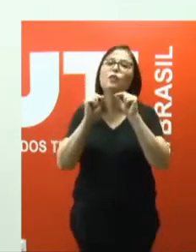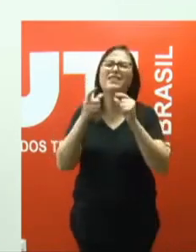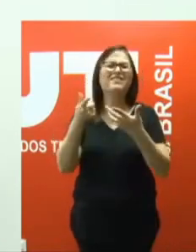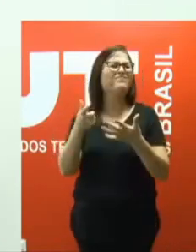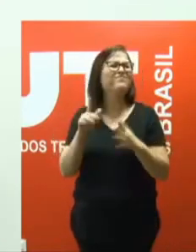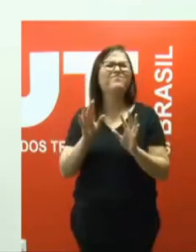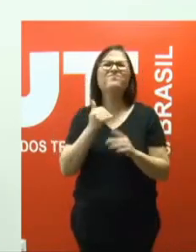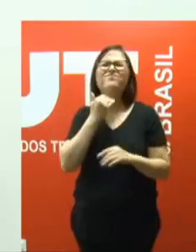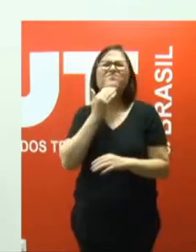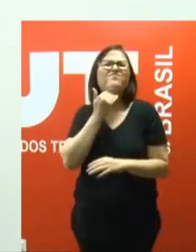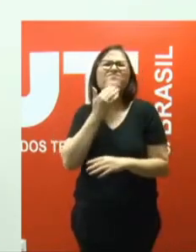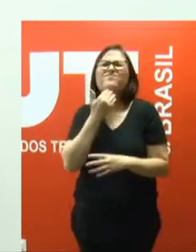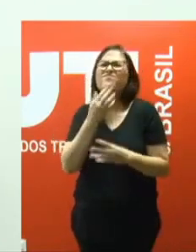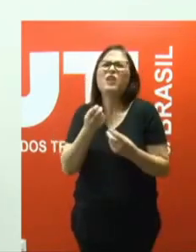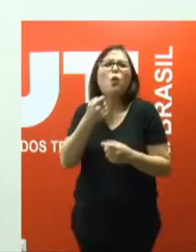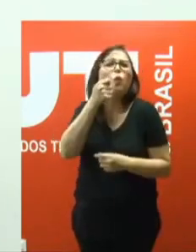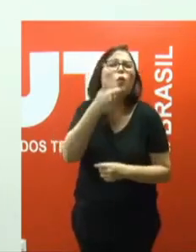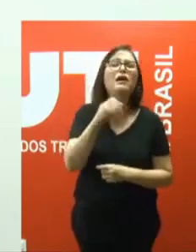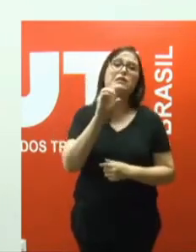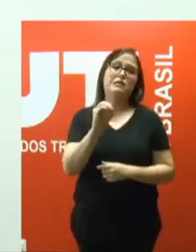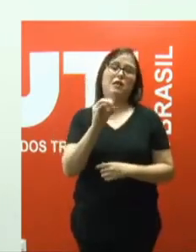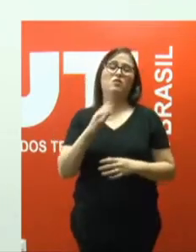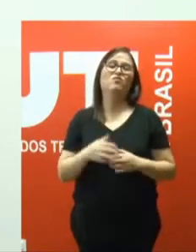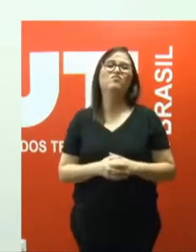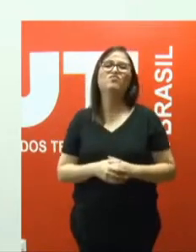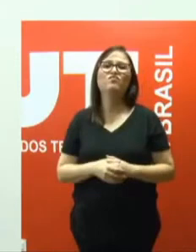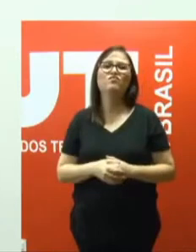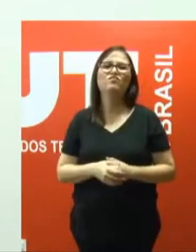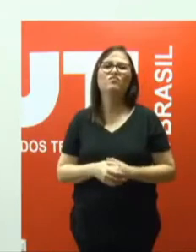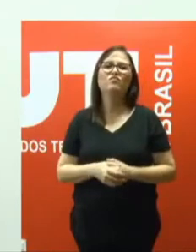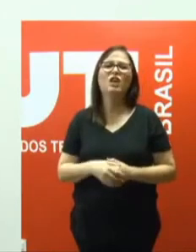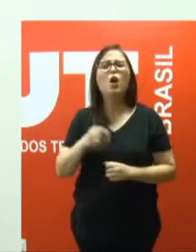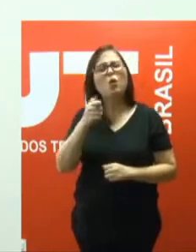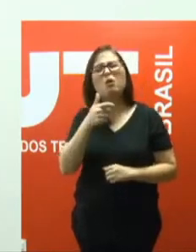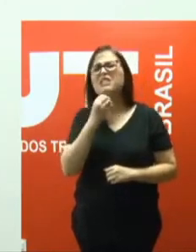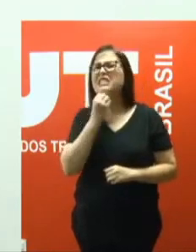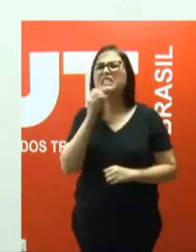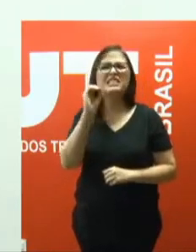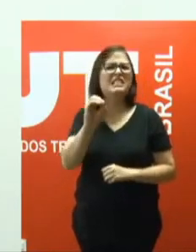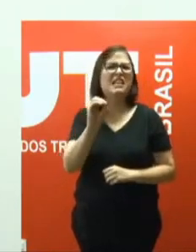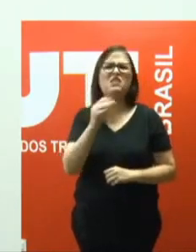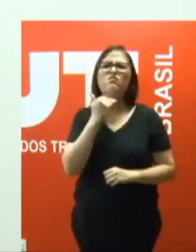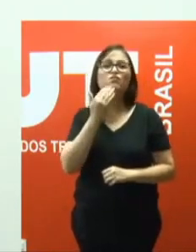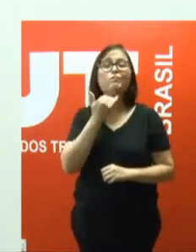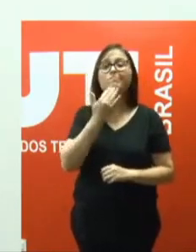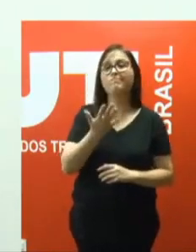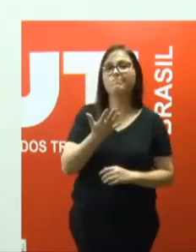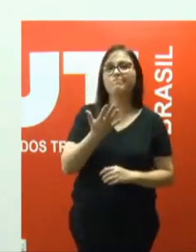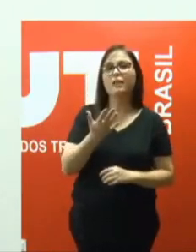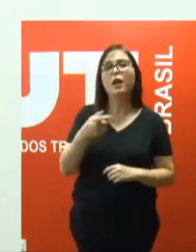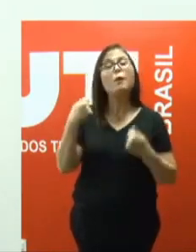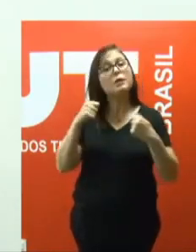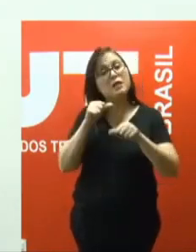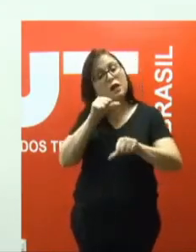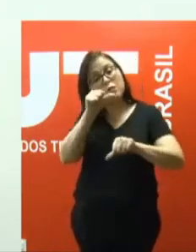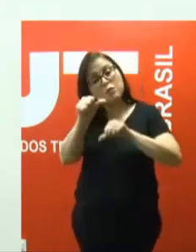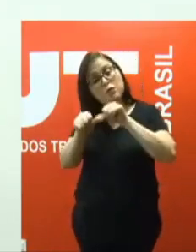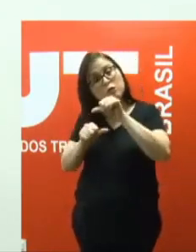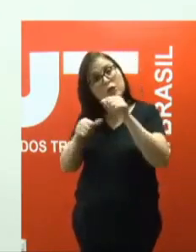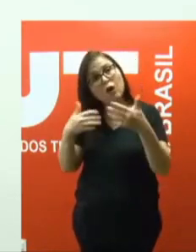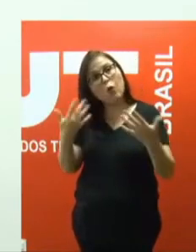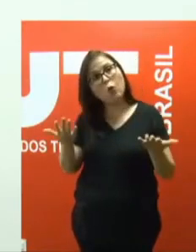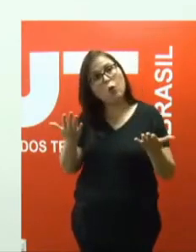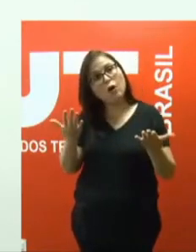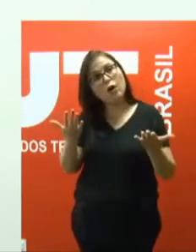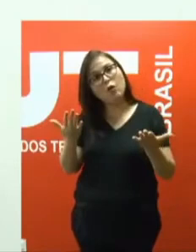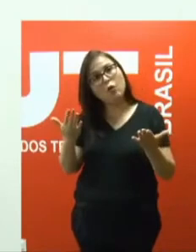pouco efeito. Muito pouco efeito. Sabe? E se a gente quiser causar o efeito, a gente vai ter que mudar o jeito de